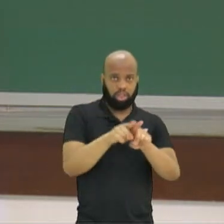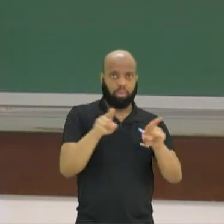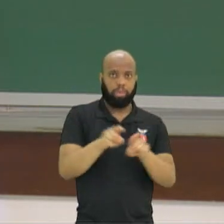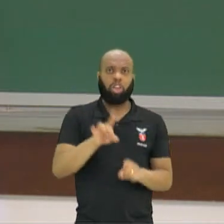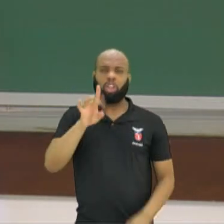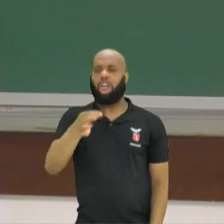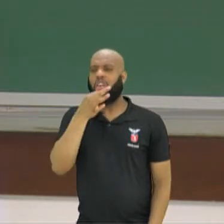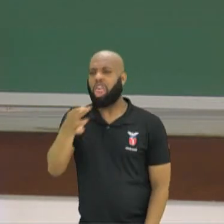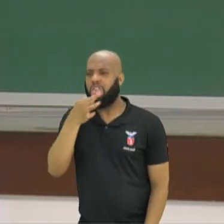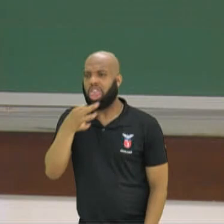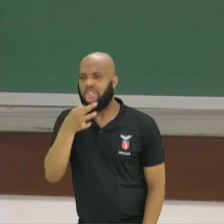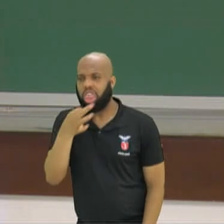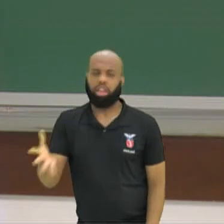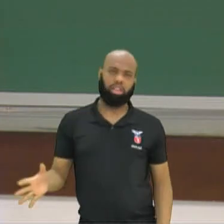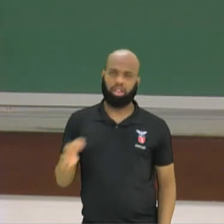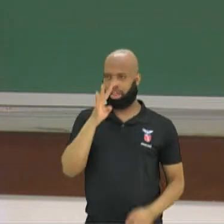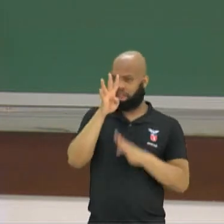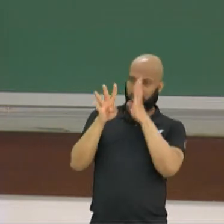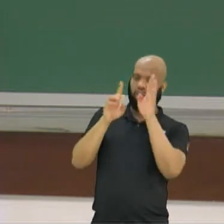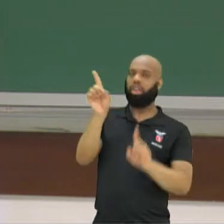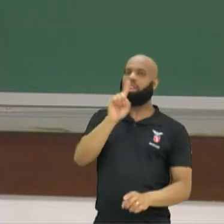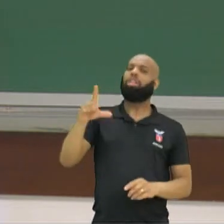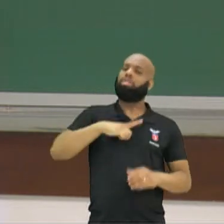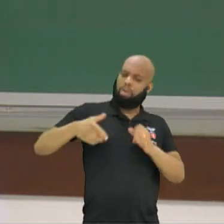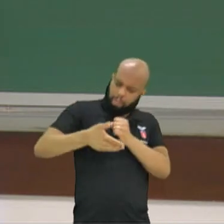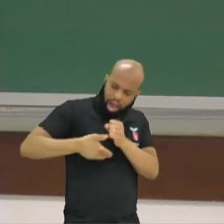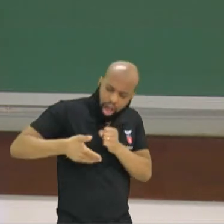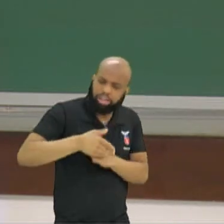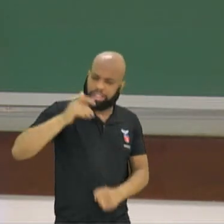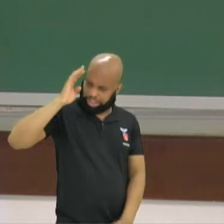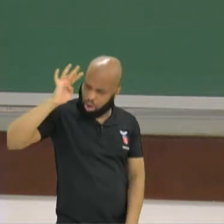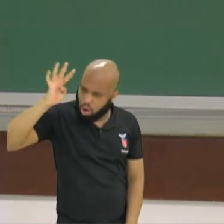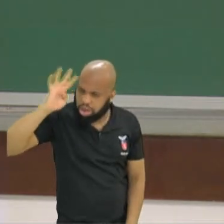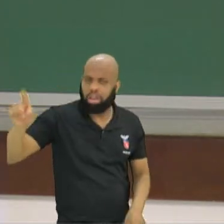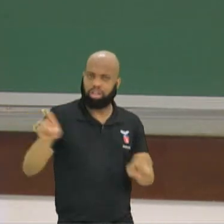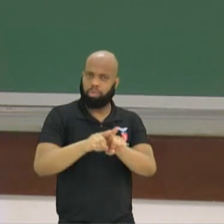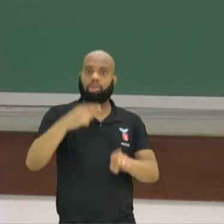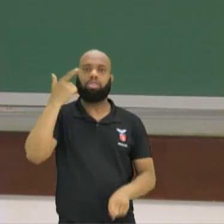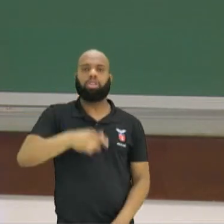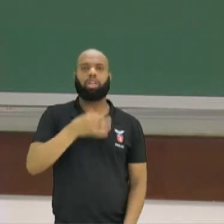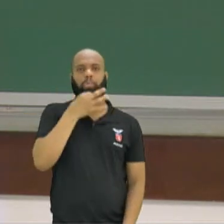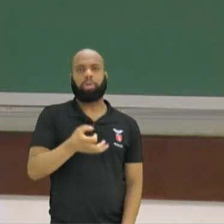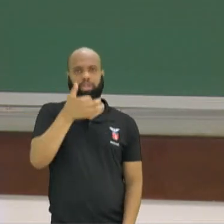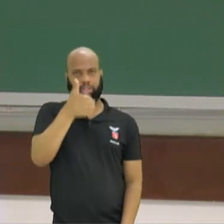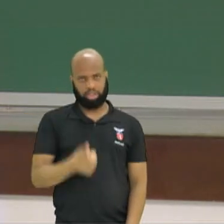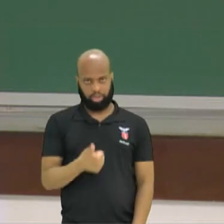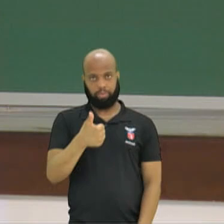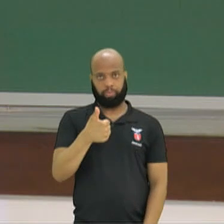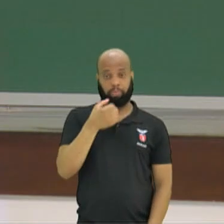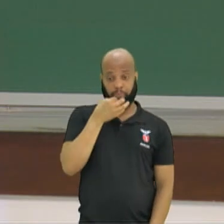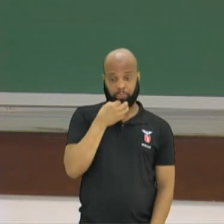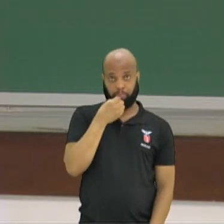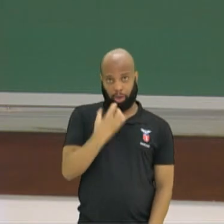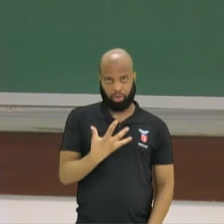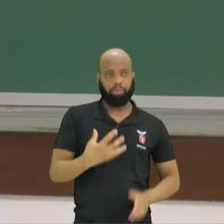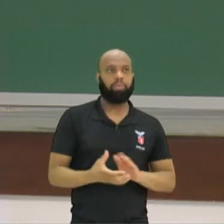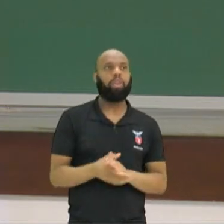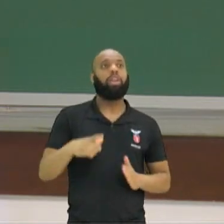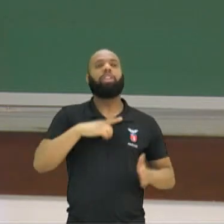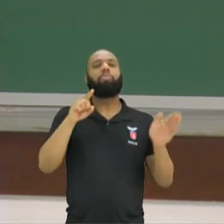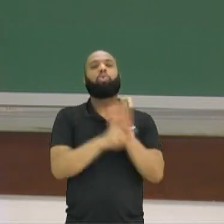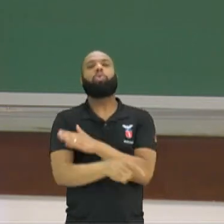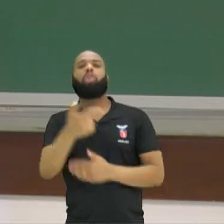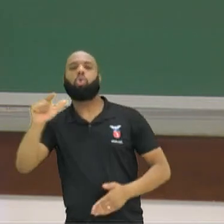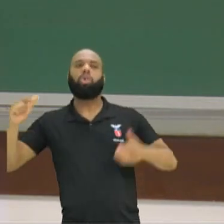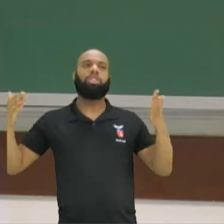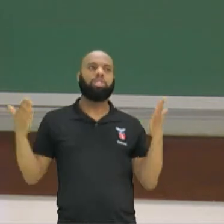criticar só por criticar, né? Terem um embasamento para você poder fazer essas críticas, beleza? Pessoal, olha só, eu tenho mais um quiz